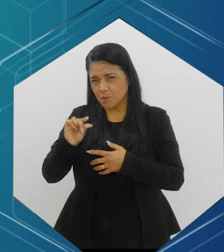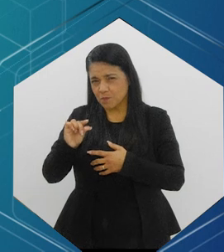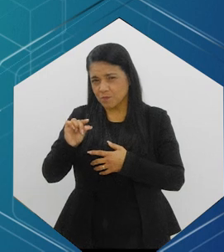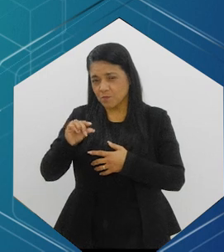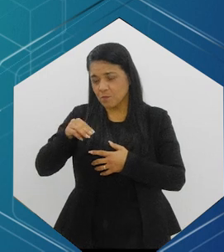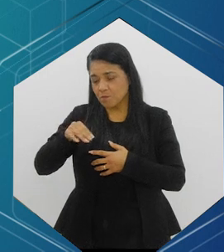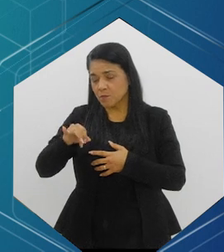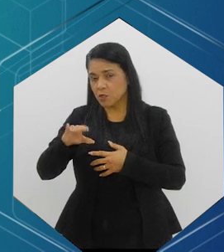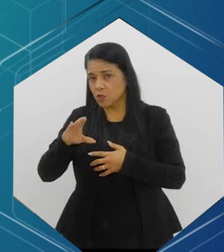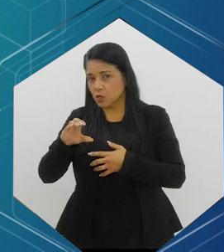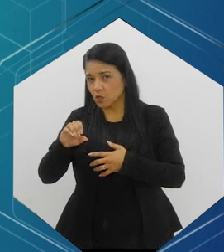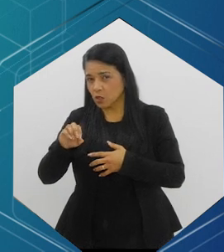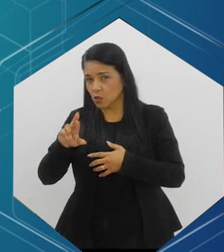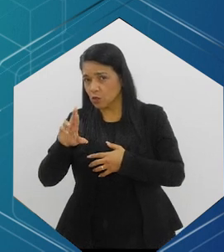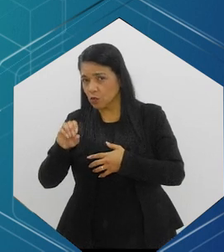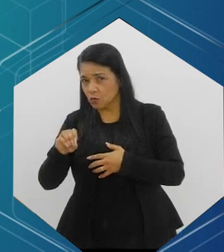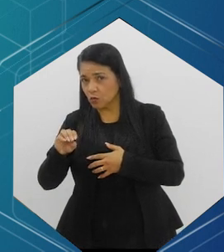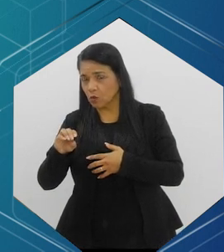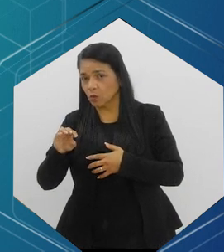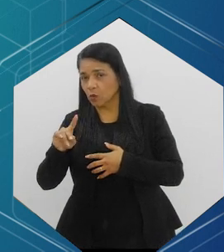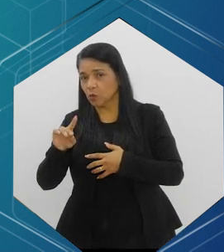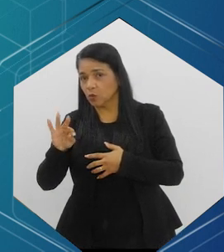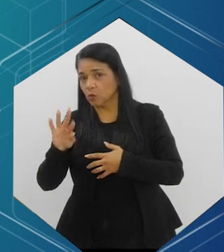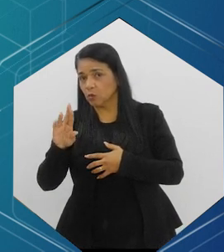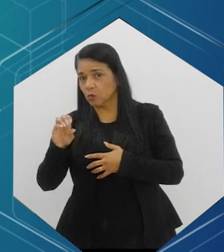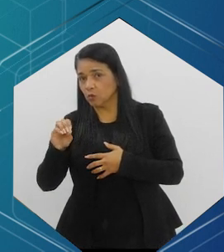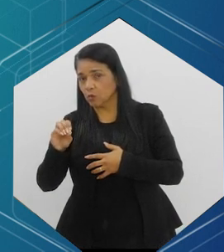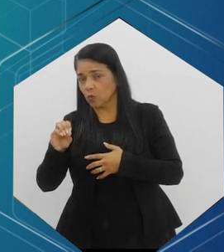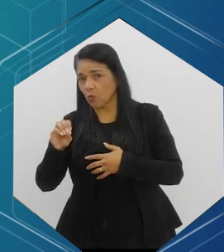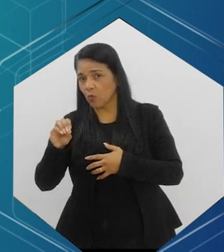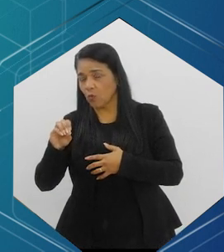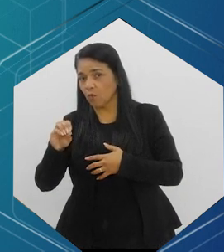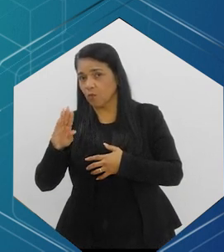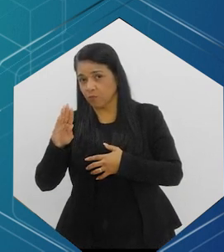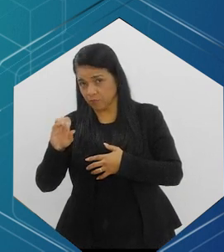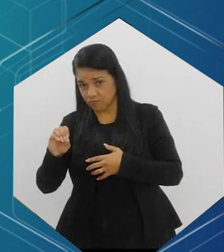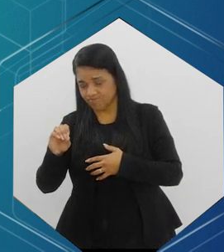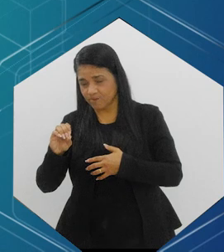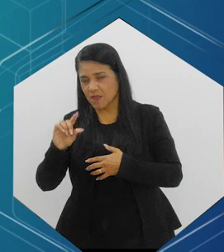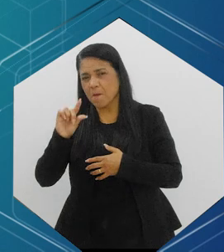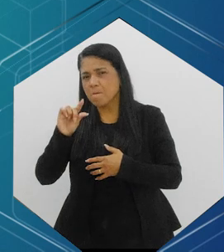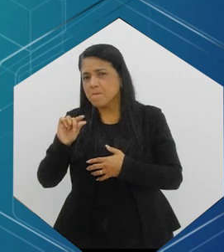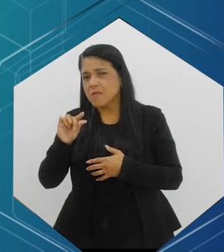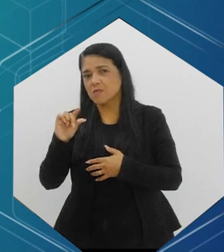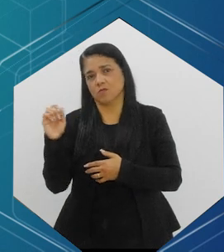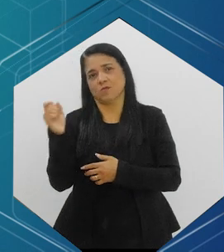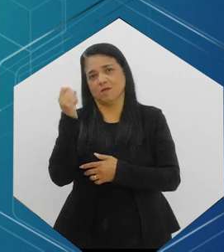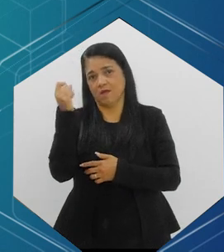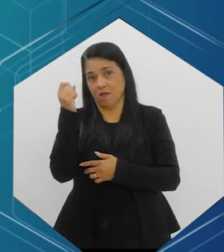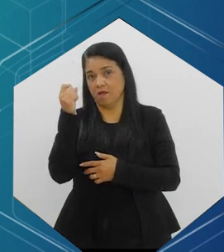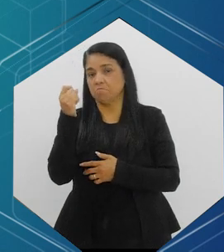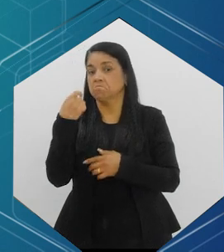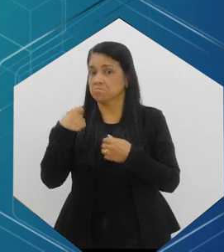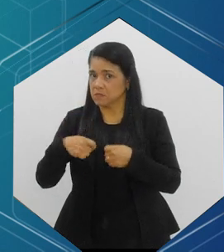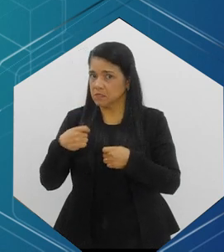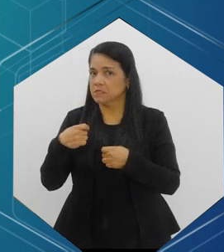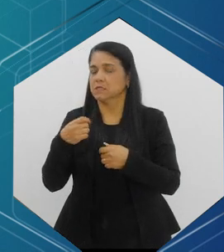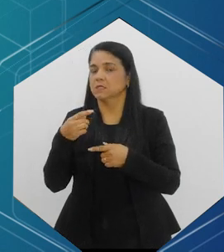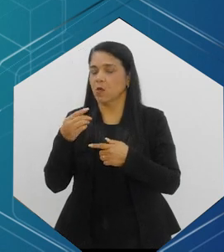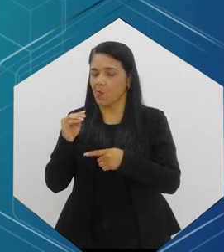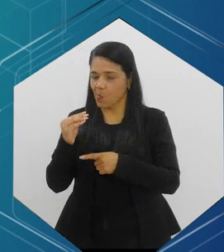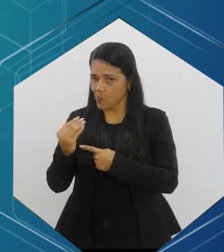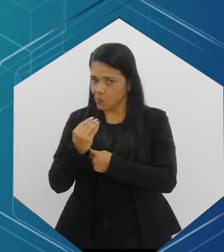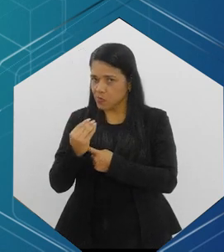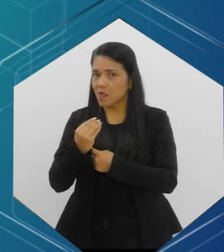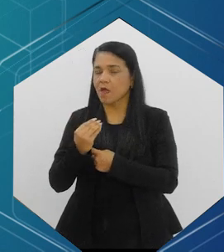dizer assim, é uma incidência menor. Menos não, é uma incidência menor. O caso é menos grave, mas não é para não se cuidar, porque ele